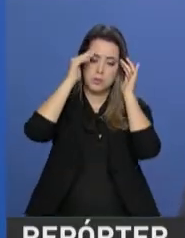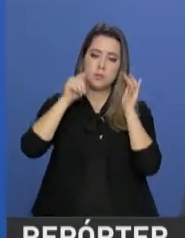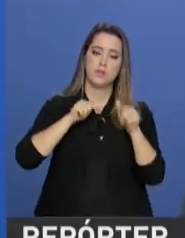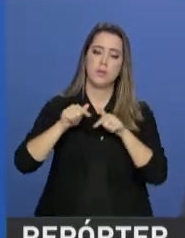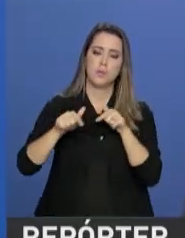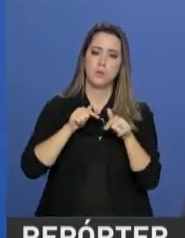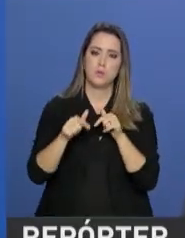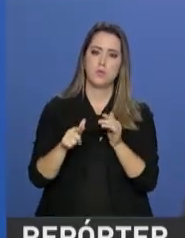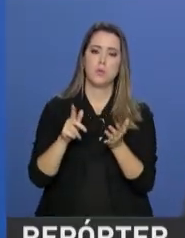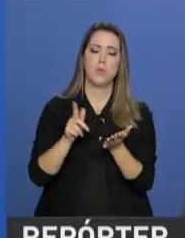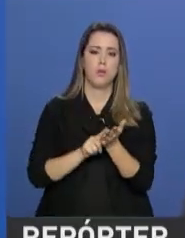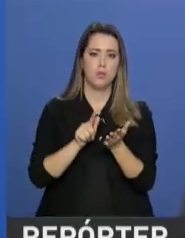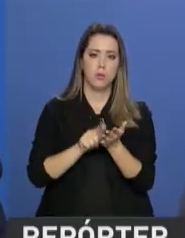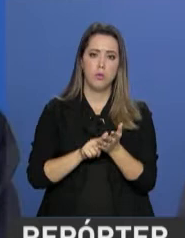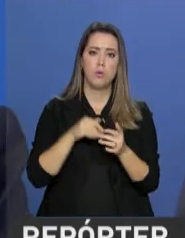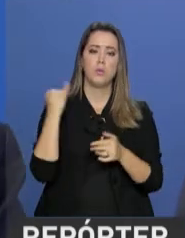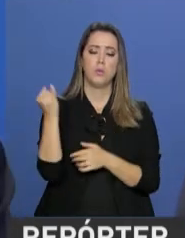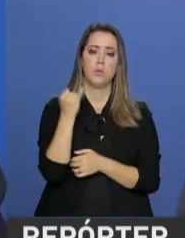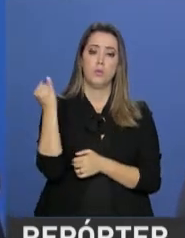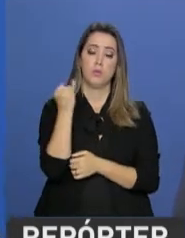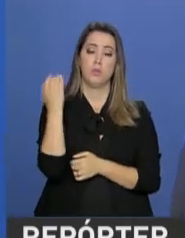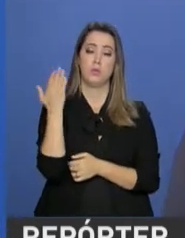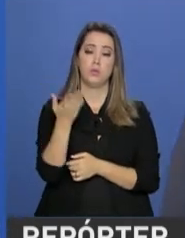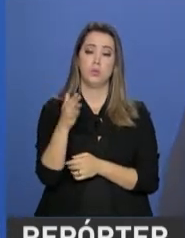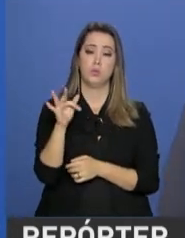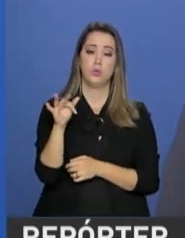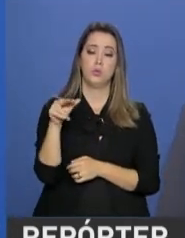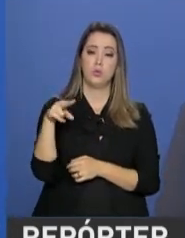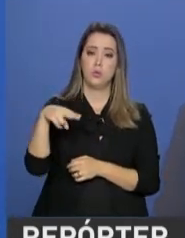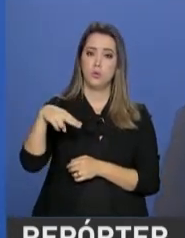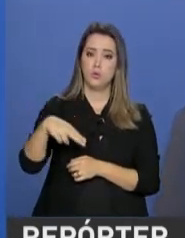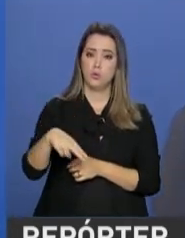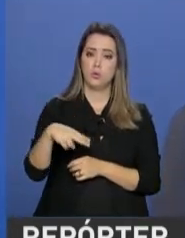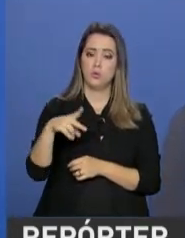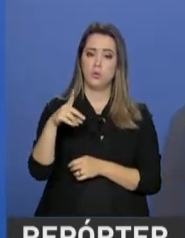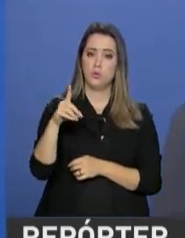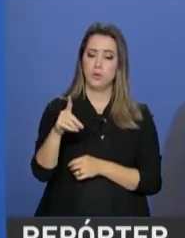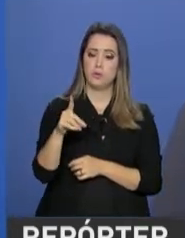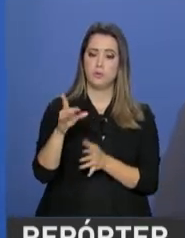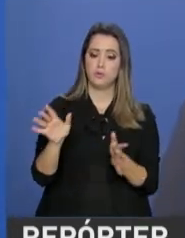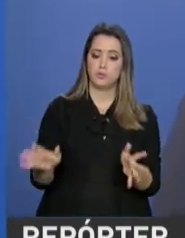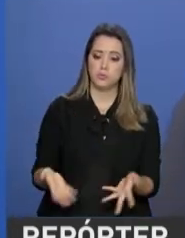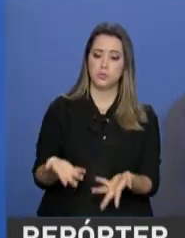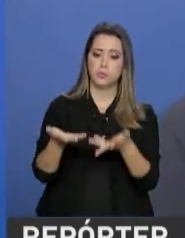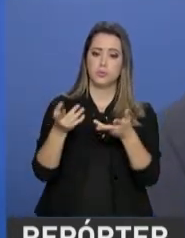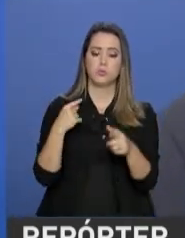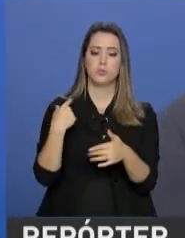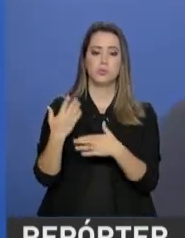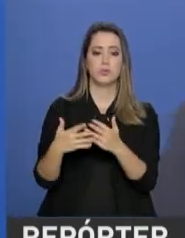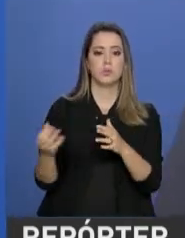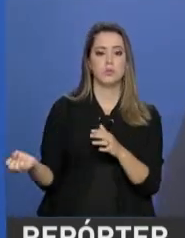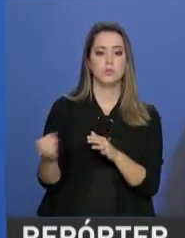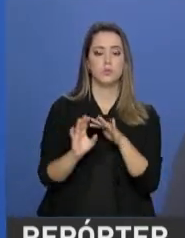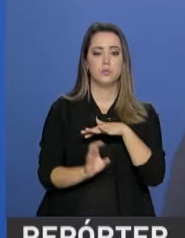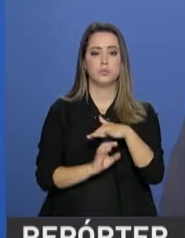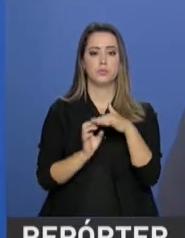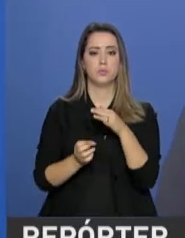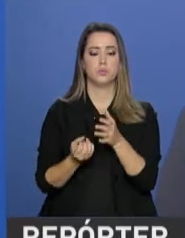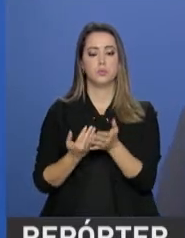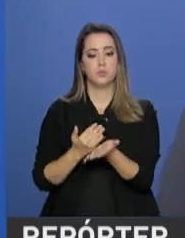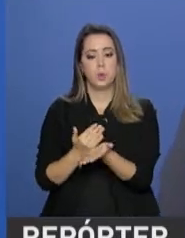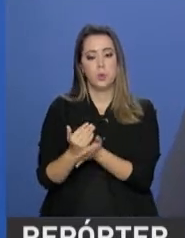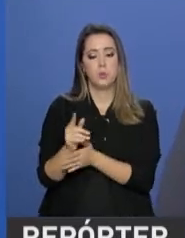do fundo de desenvolvimento que é oportunizar e garantir com que novos empreendimentos cheguem para estas regiões